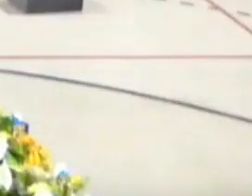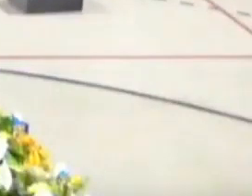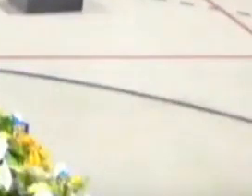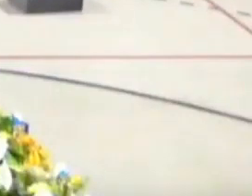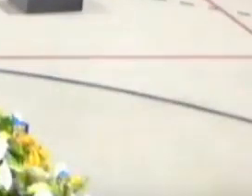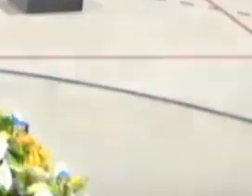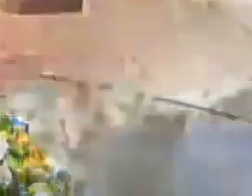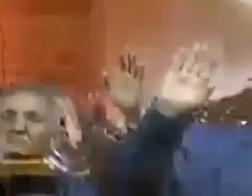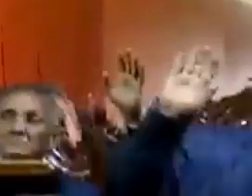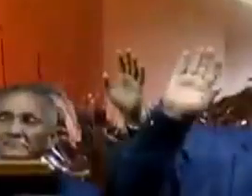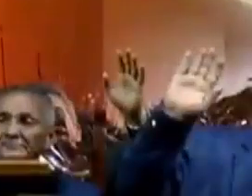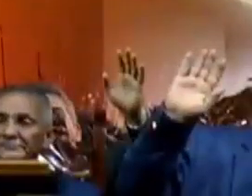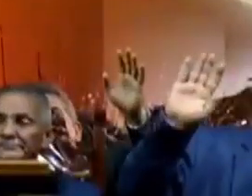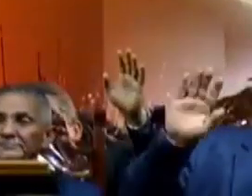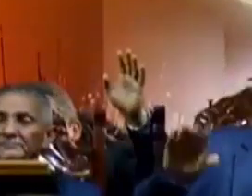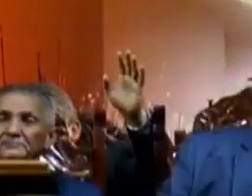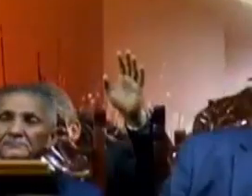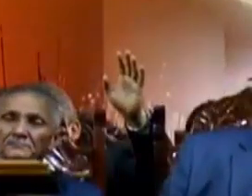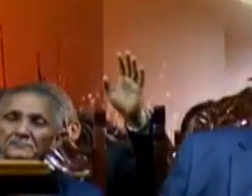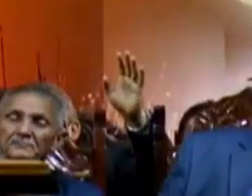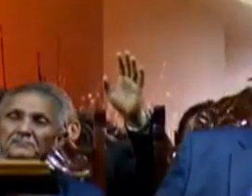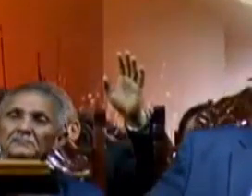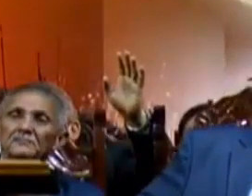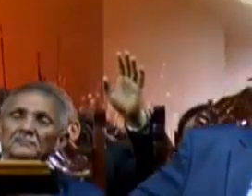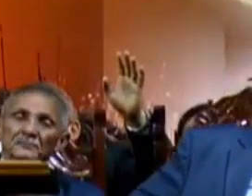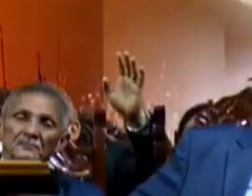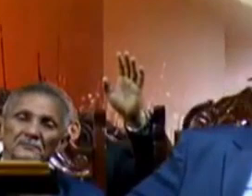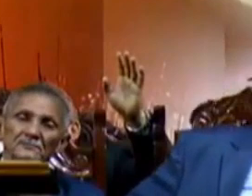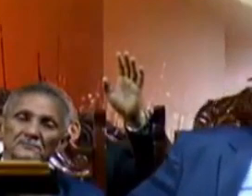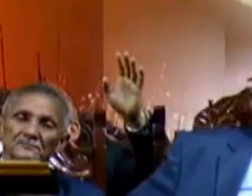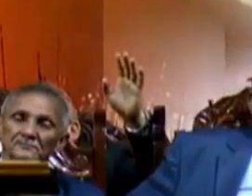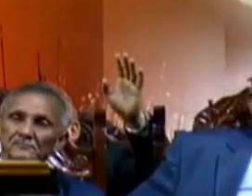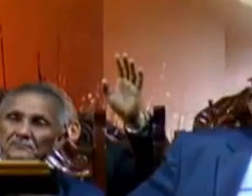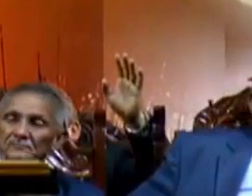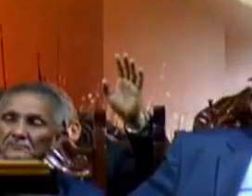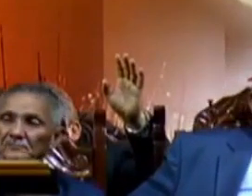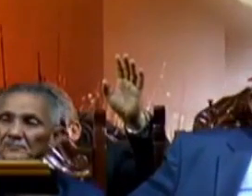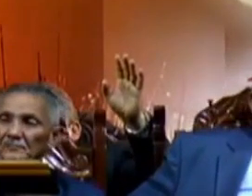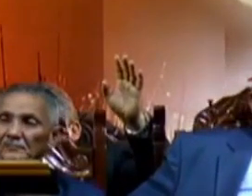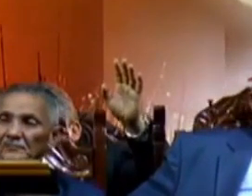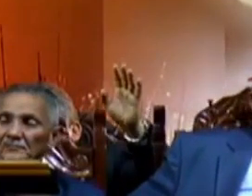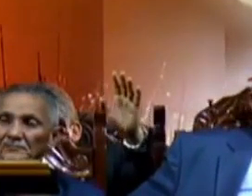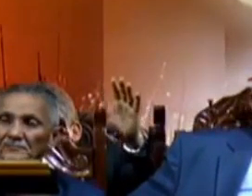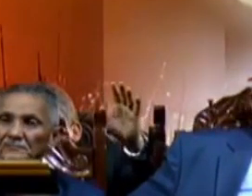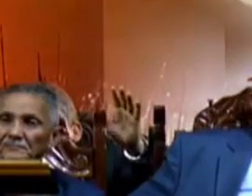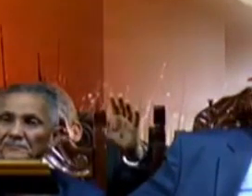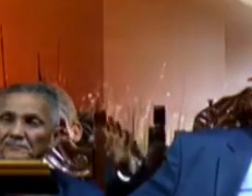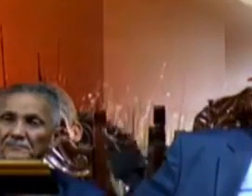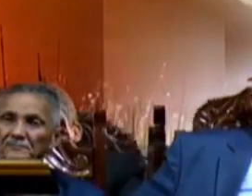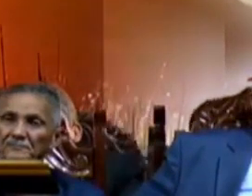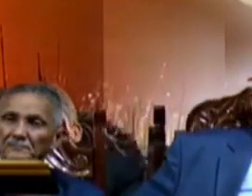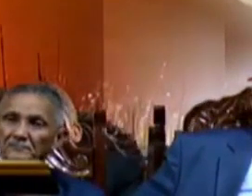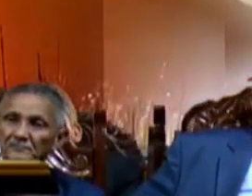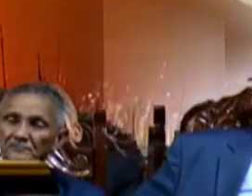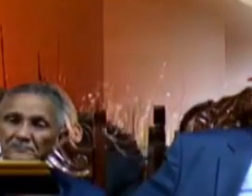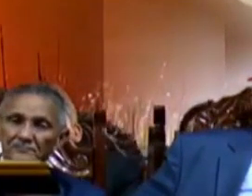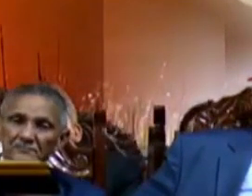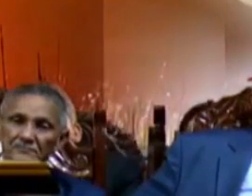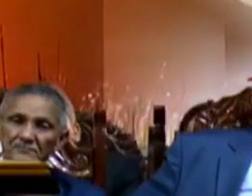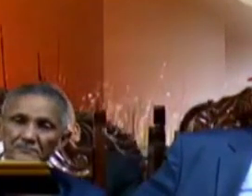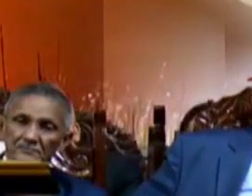com respeito, porque isso é bíblico. Isso não é coisa de pregador, isso é bíblico. Quando é feito com